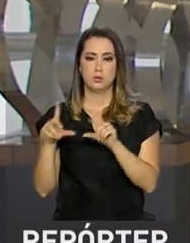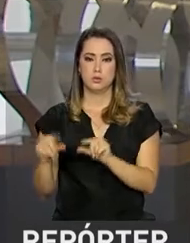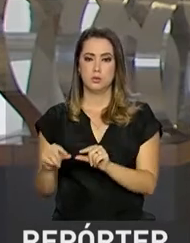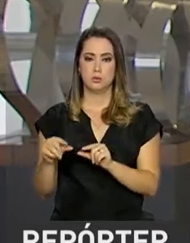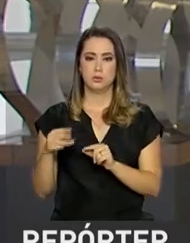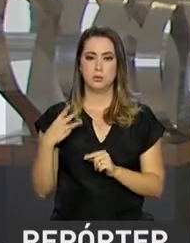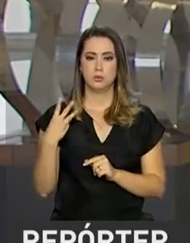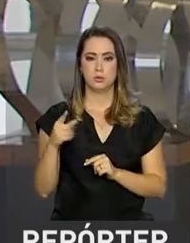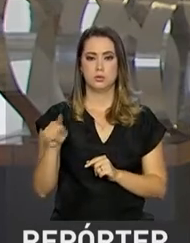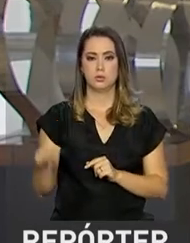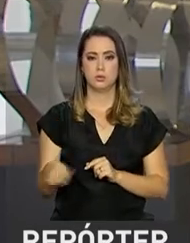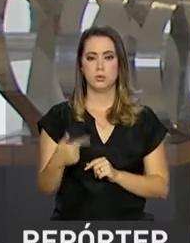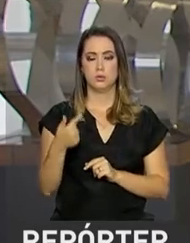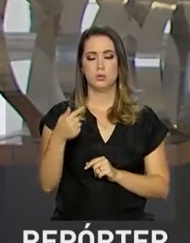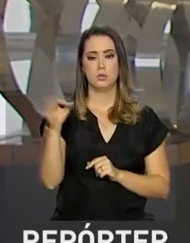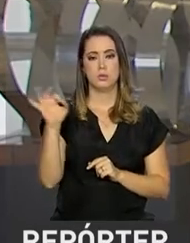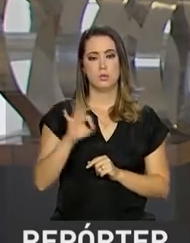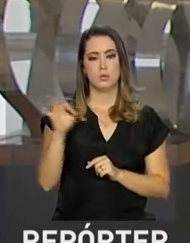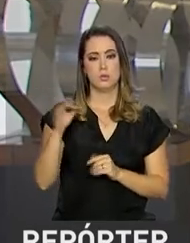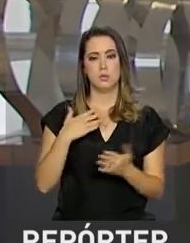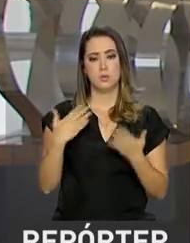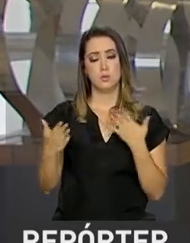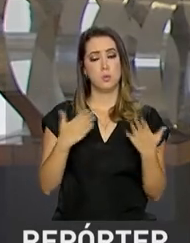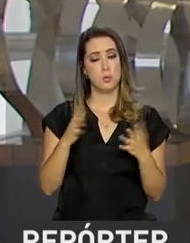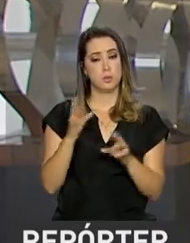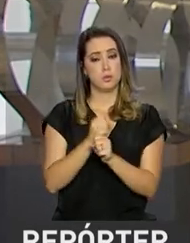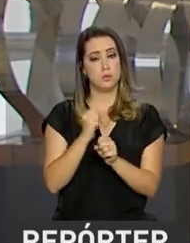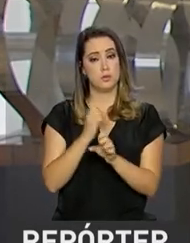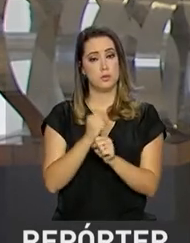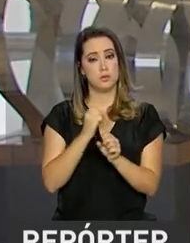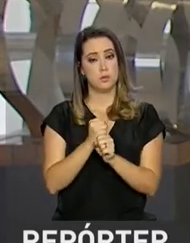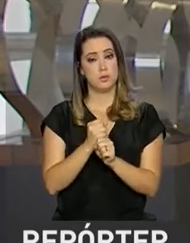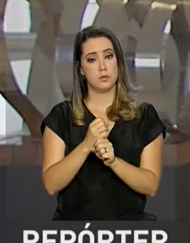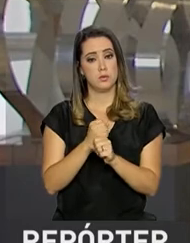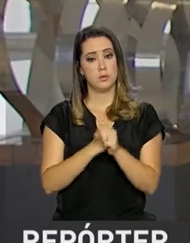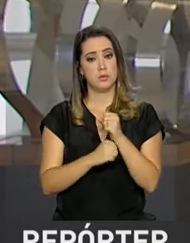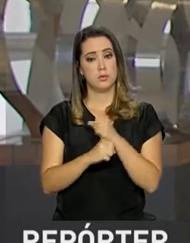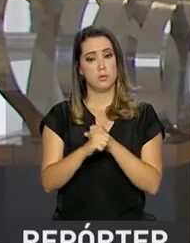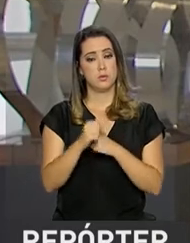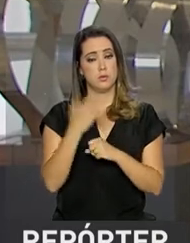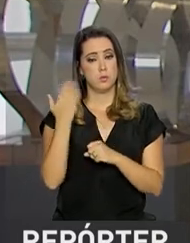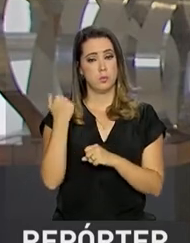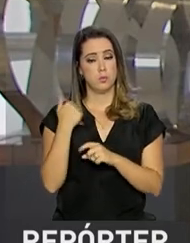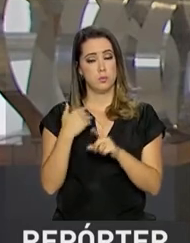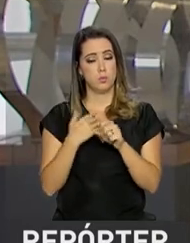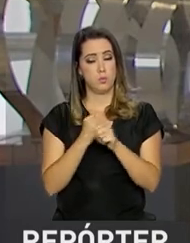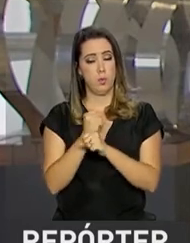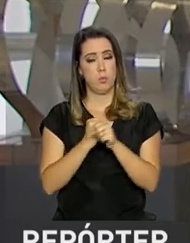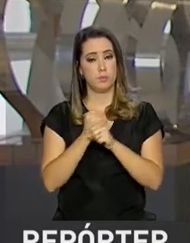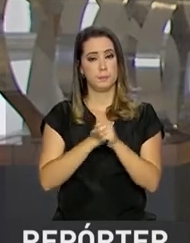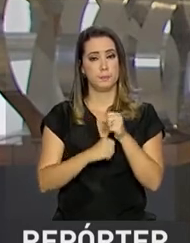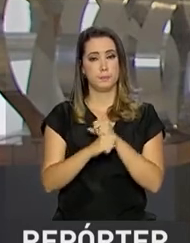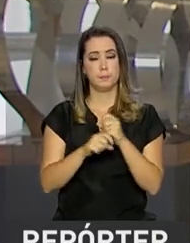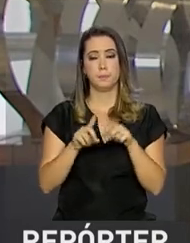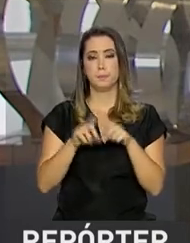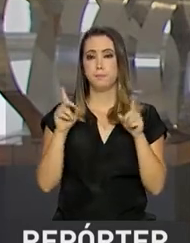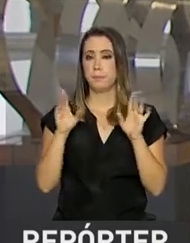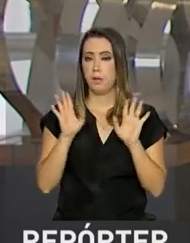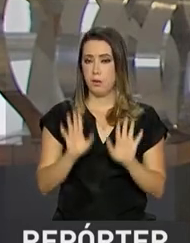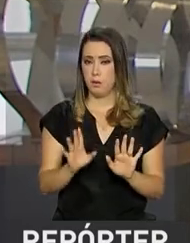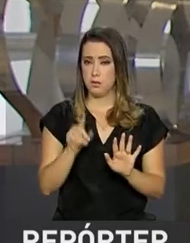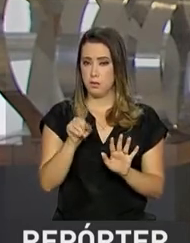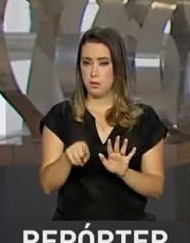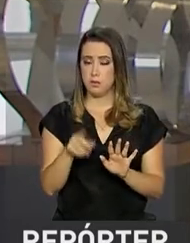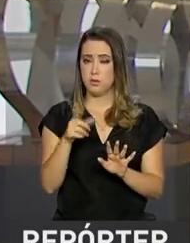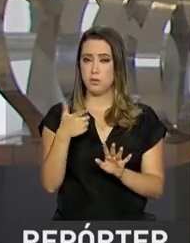3,7 por cento em relação ao saldo positivo da balança comercial no mesmo período de 2007 agora já me